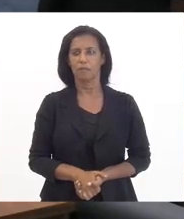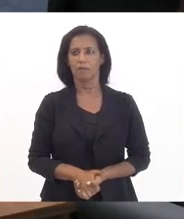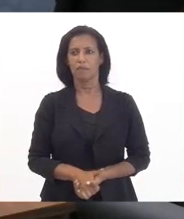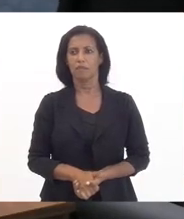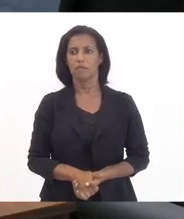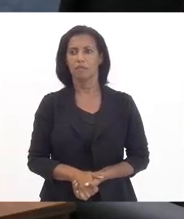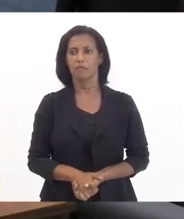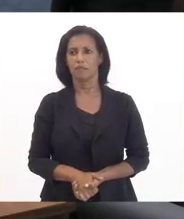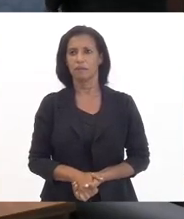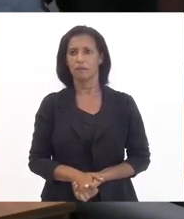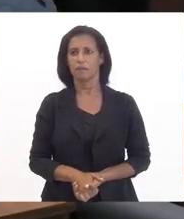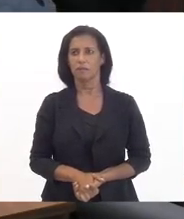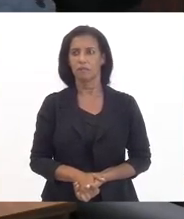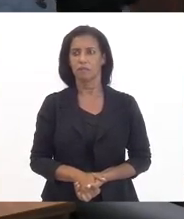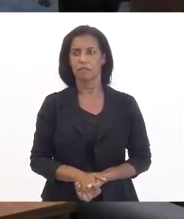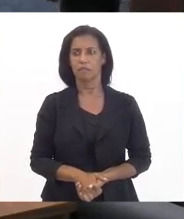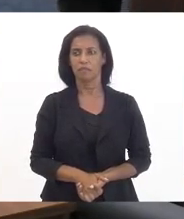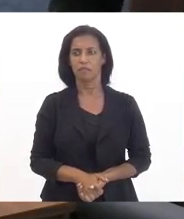Presidente.